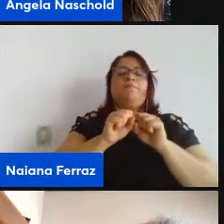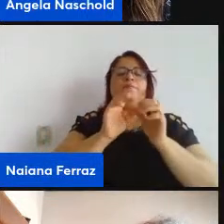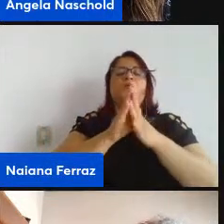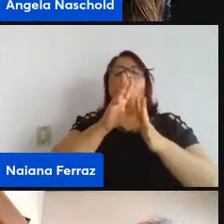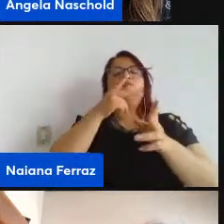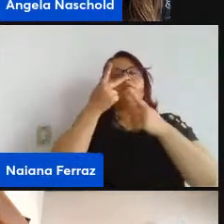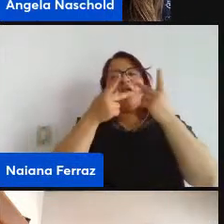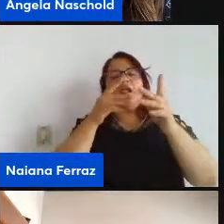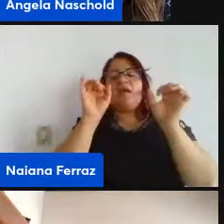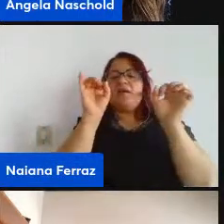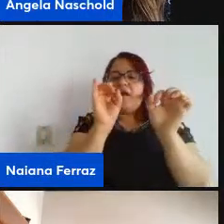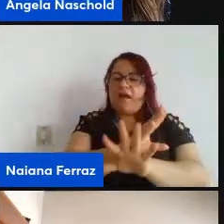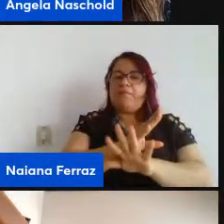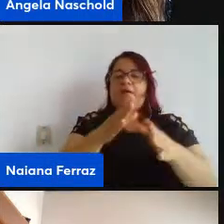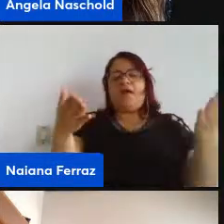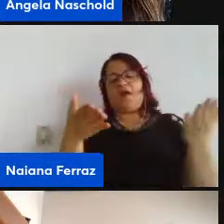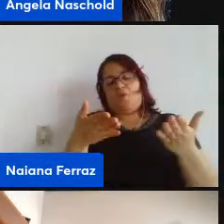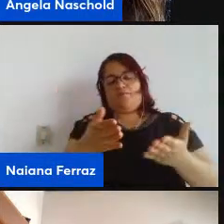tá bem?